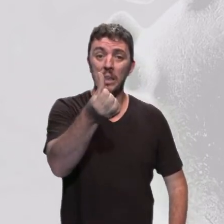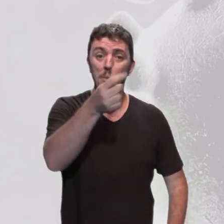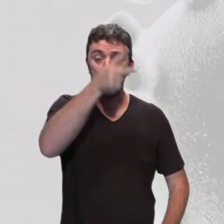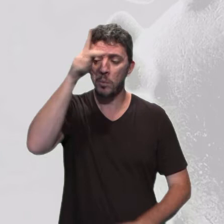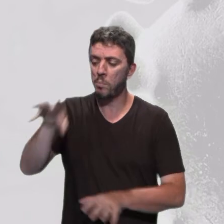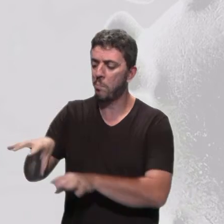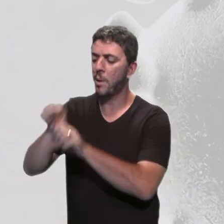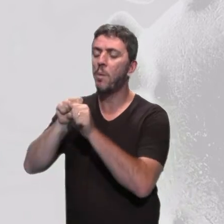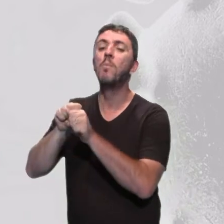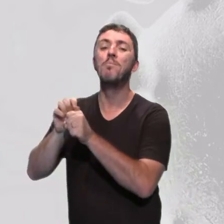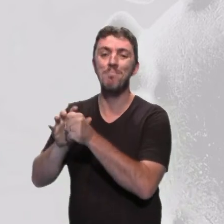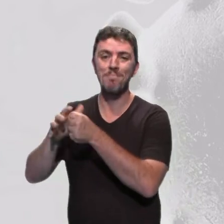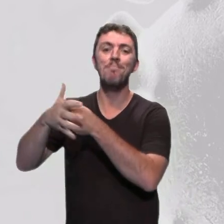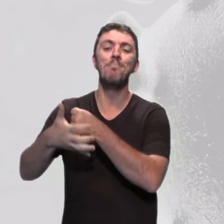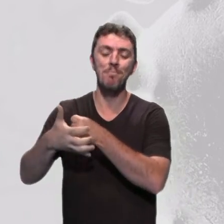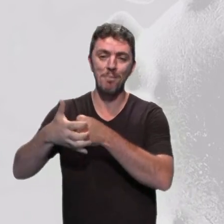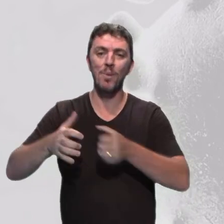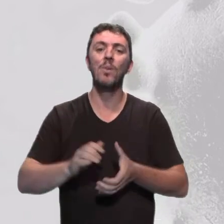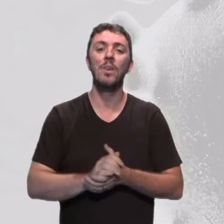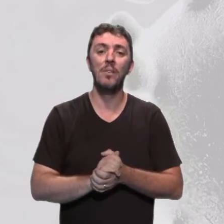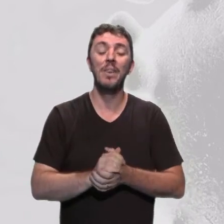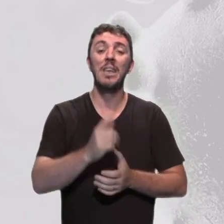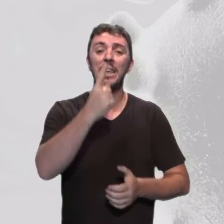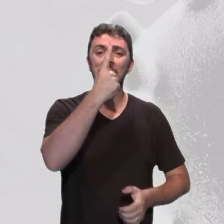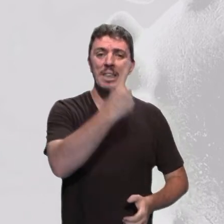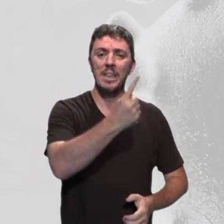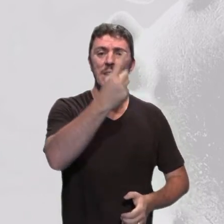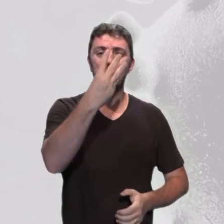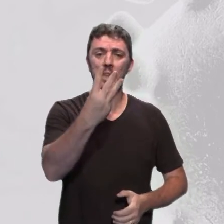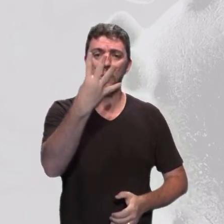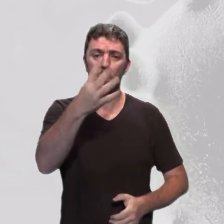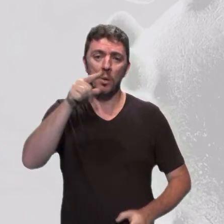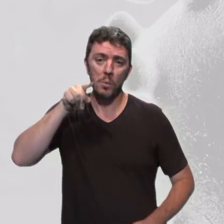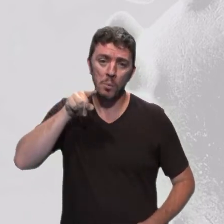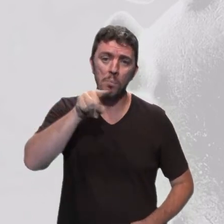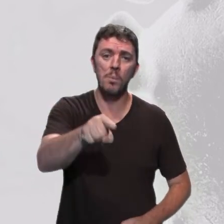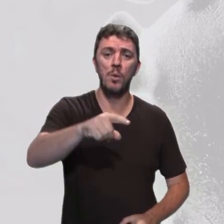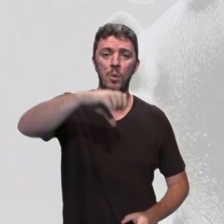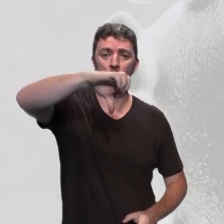4.455.386 casos de coronavírus, com